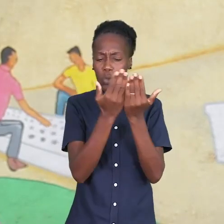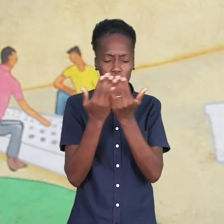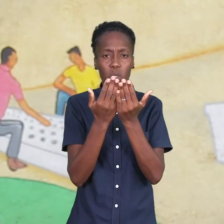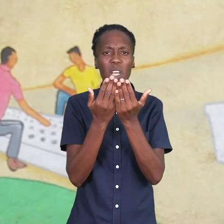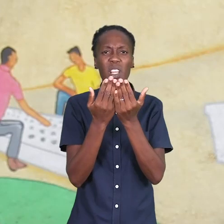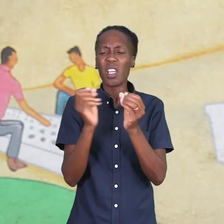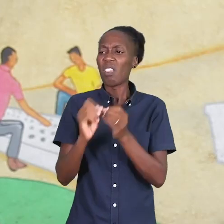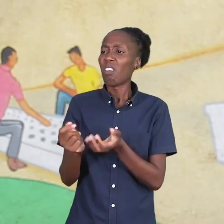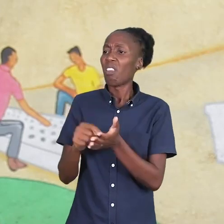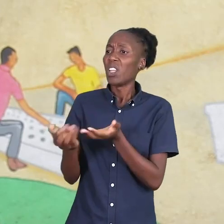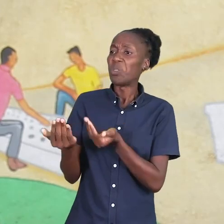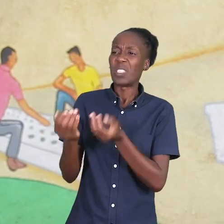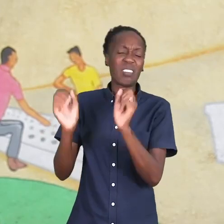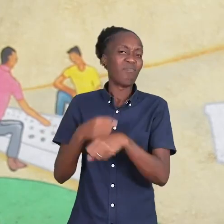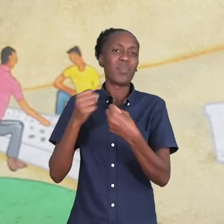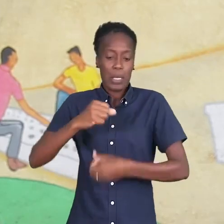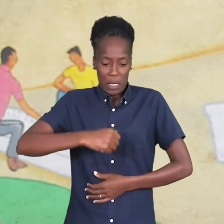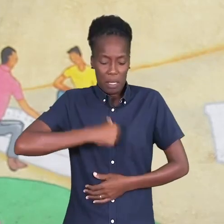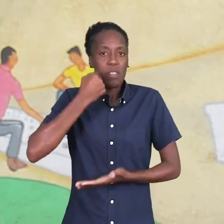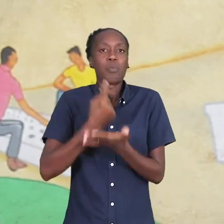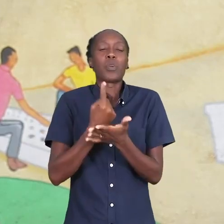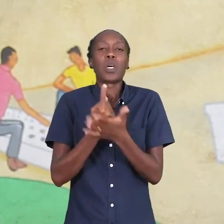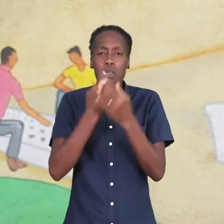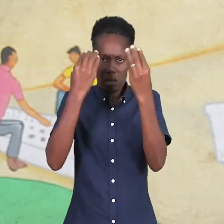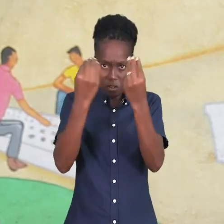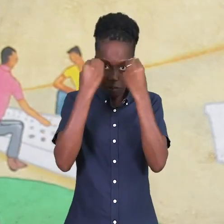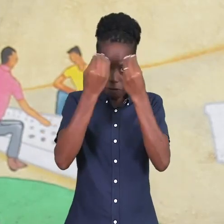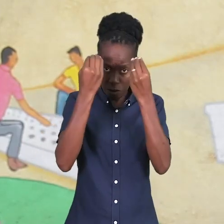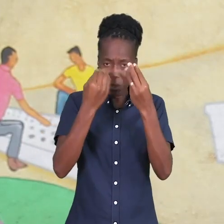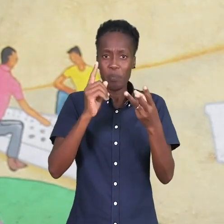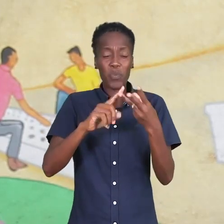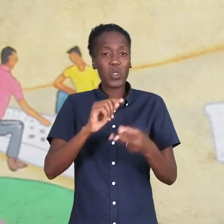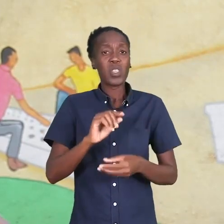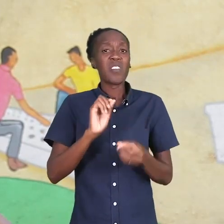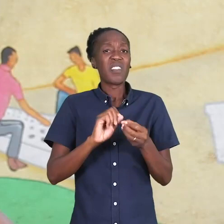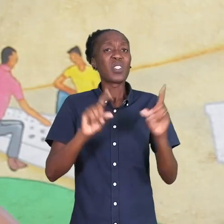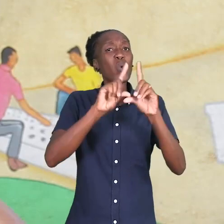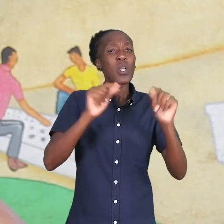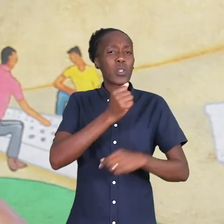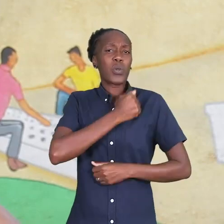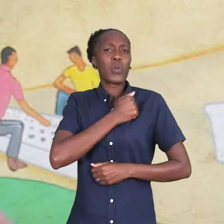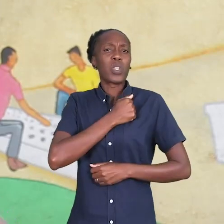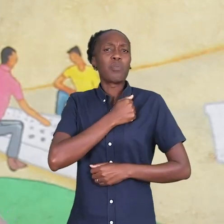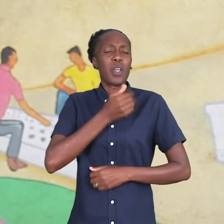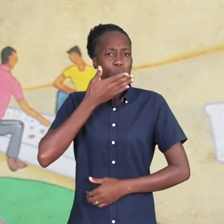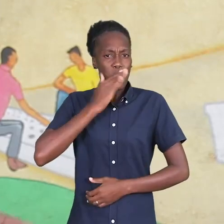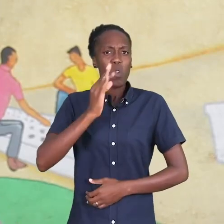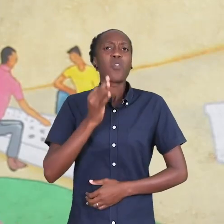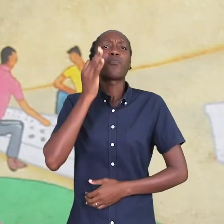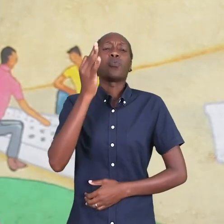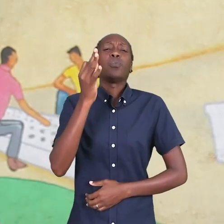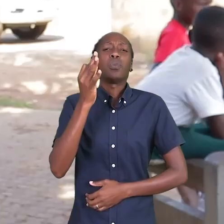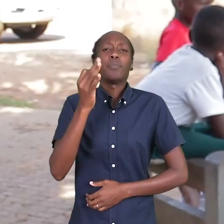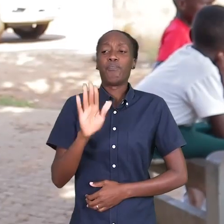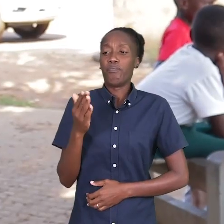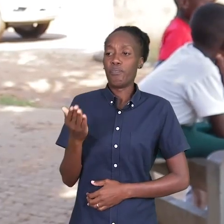de estudar, a importância de ser independente, que eu preciso me formar, por mais que eu não consiga emprego, mas eu preciso me formar numa área que eu gosto. Isso seria alguém